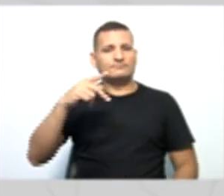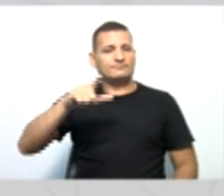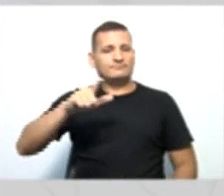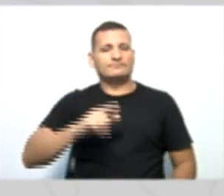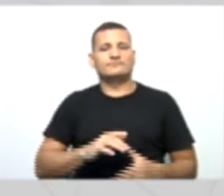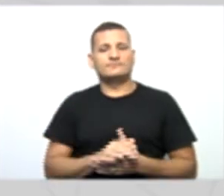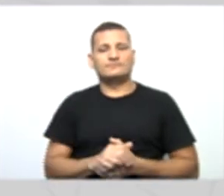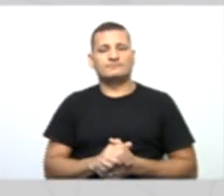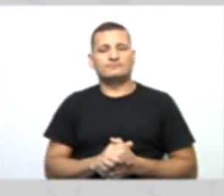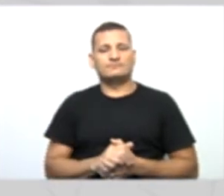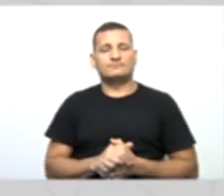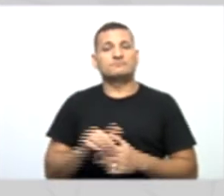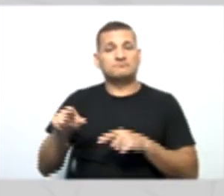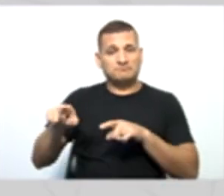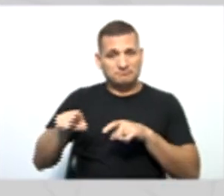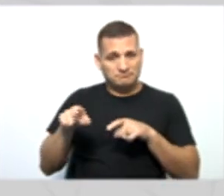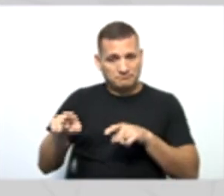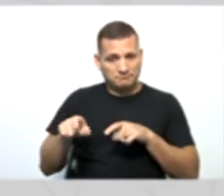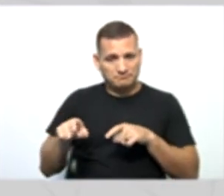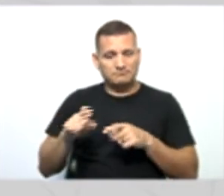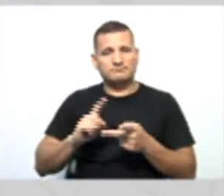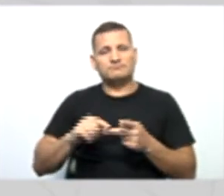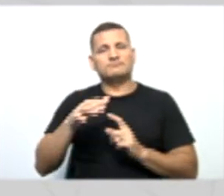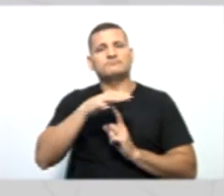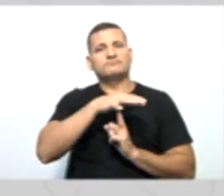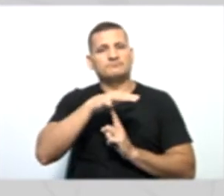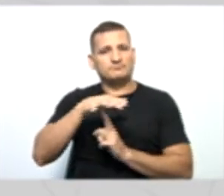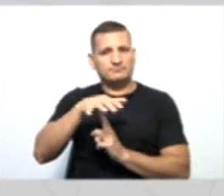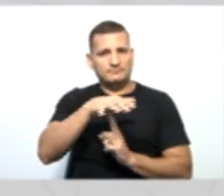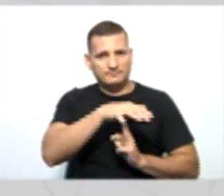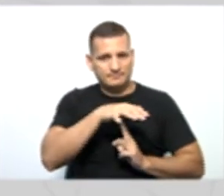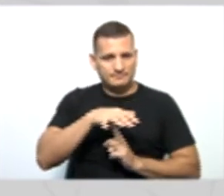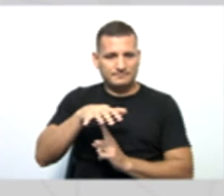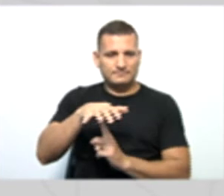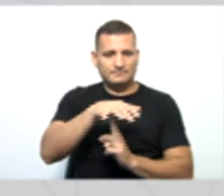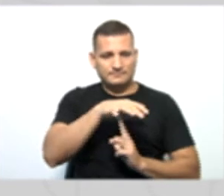APL? Produtores rurais, feirantes,